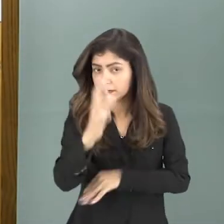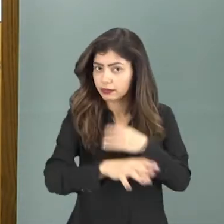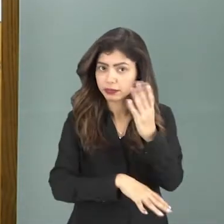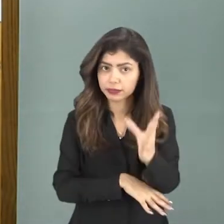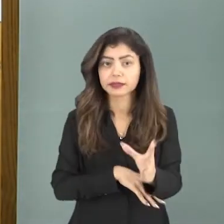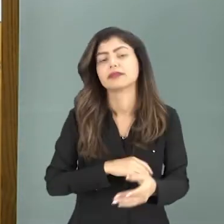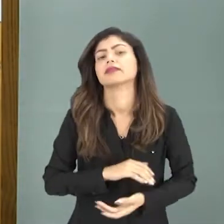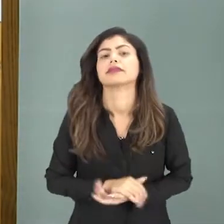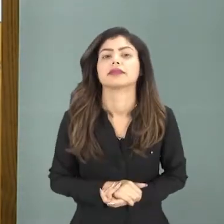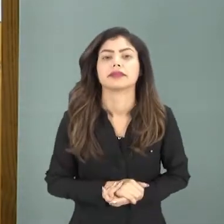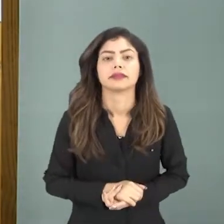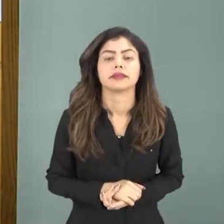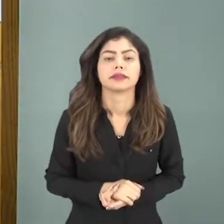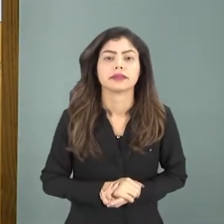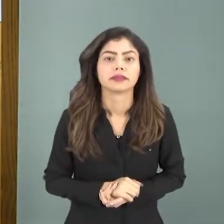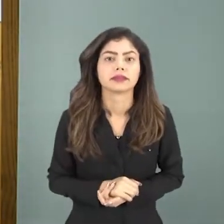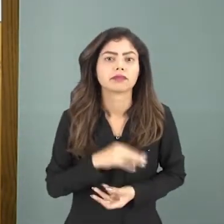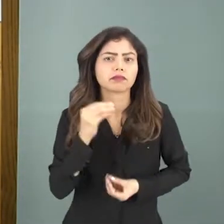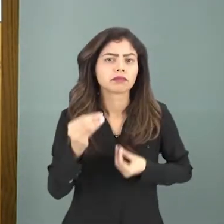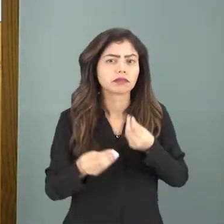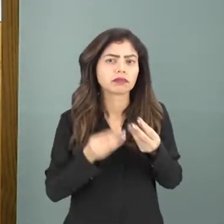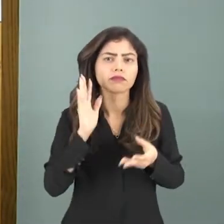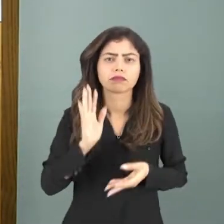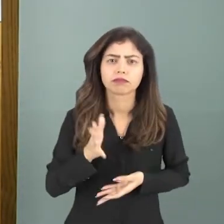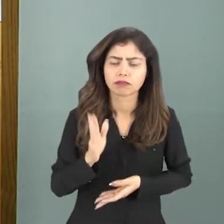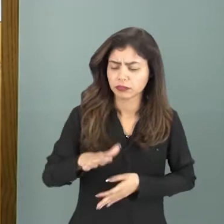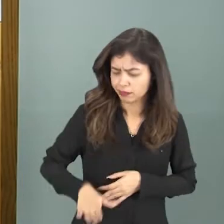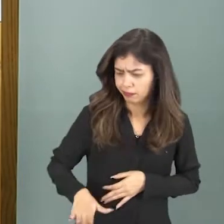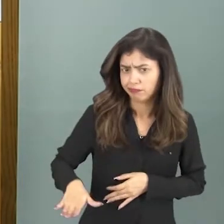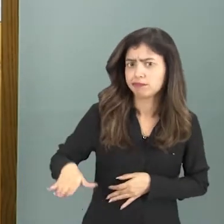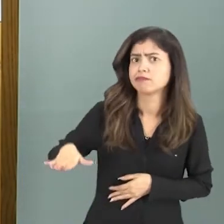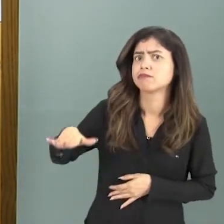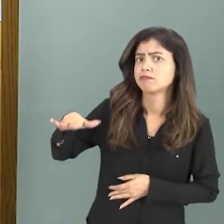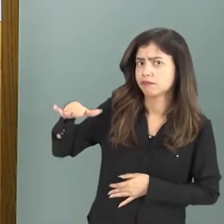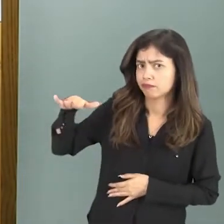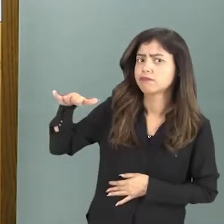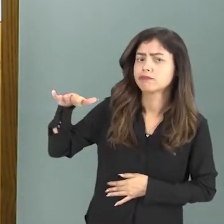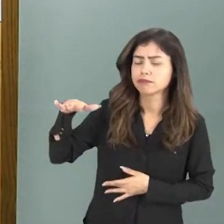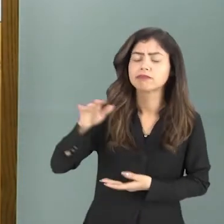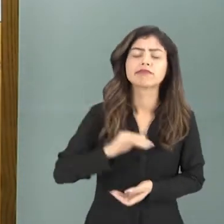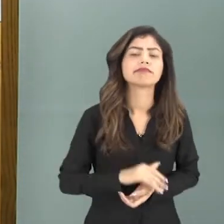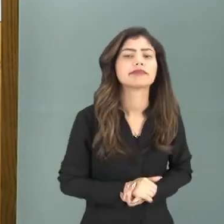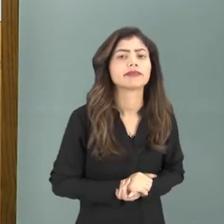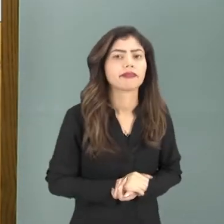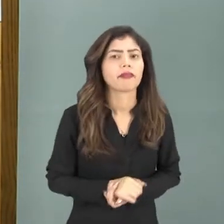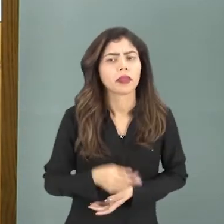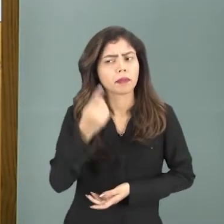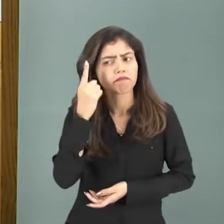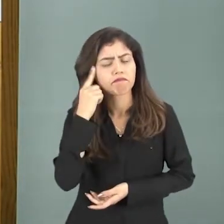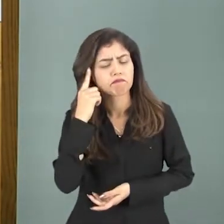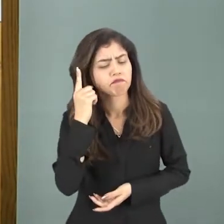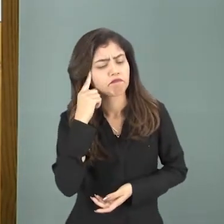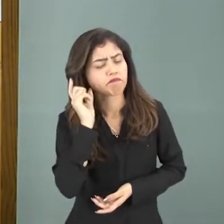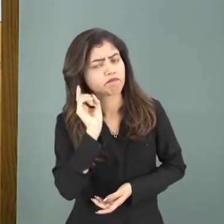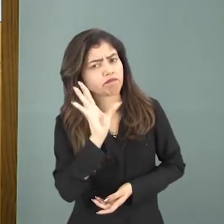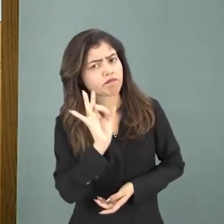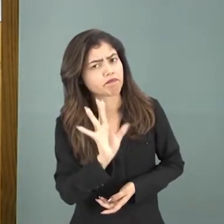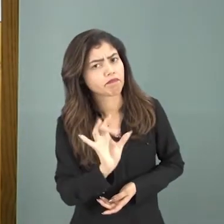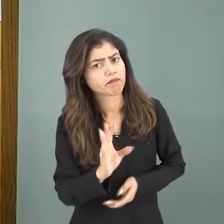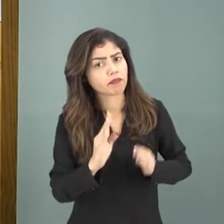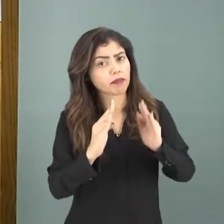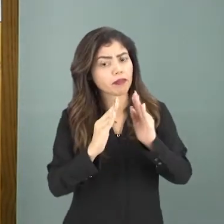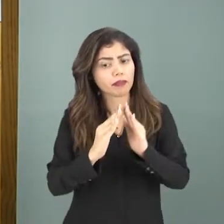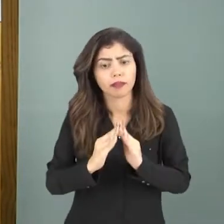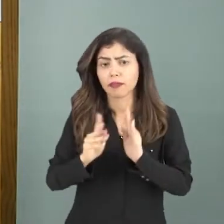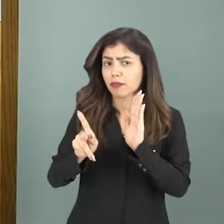mãe na floresta. Como eles já estavam bem crescidinhos, resolveram cada